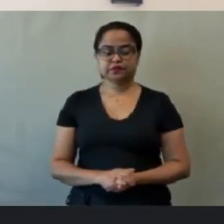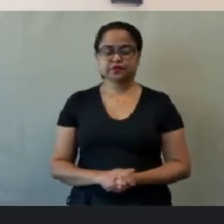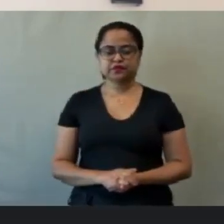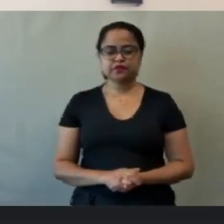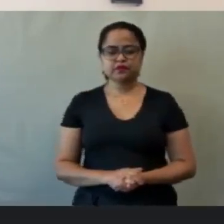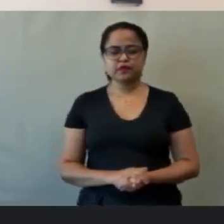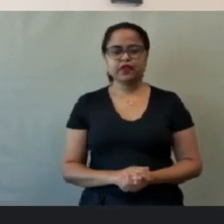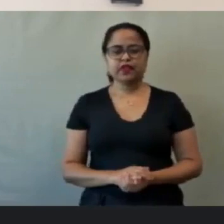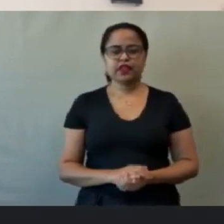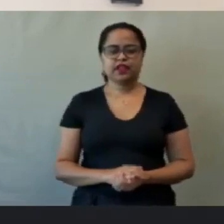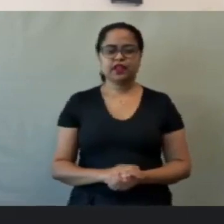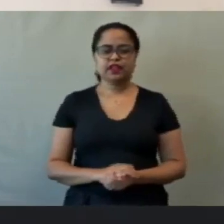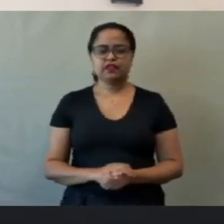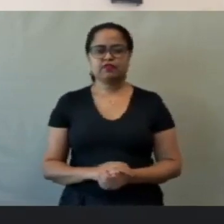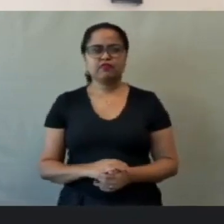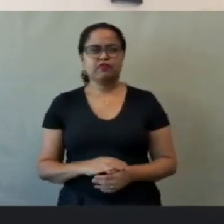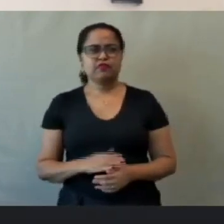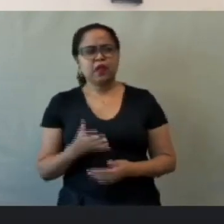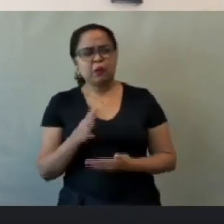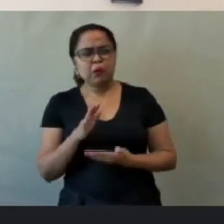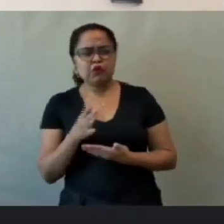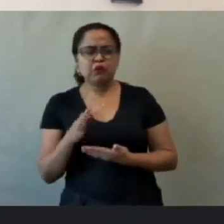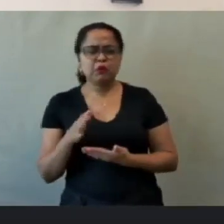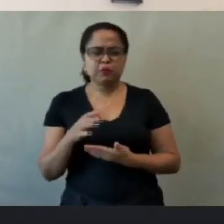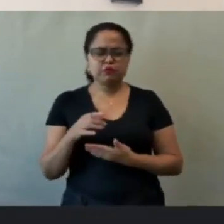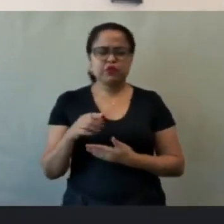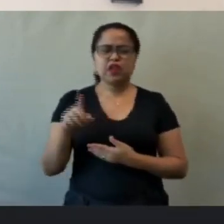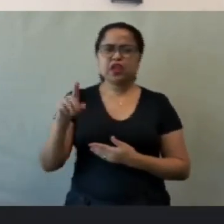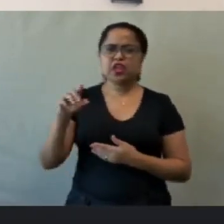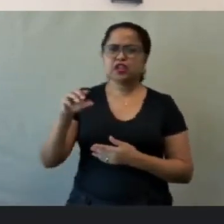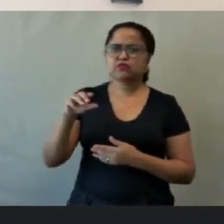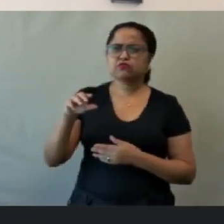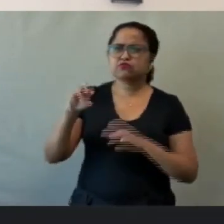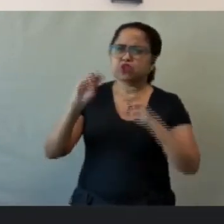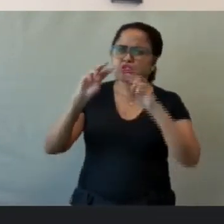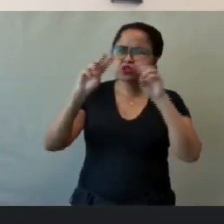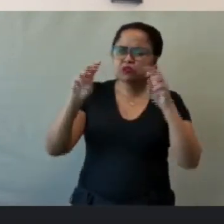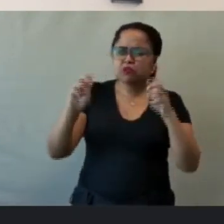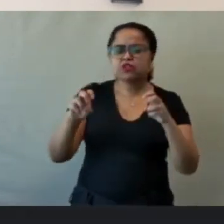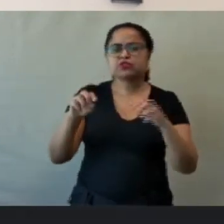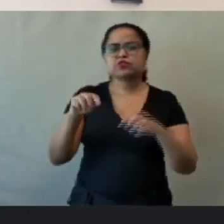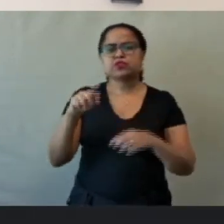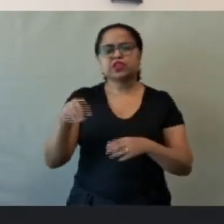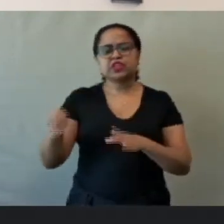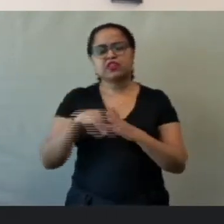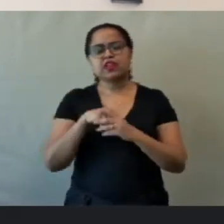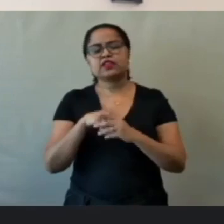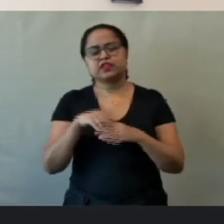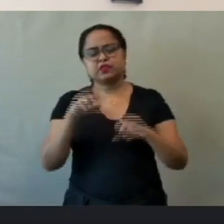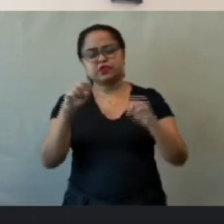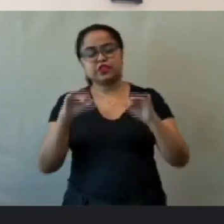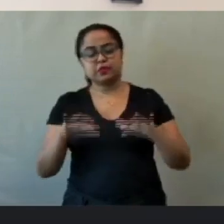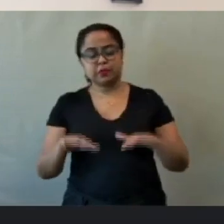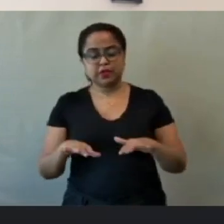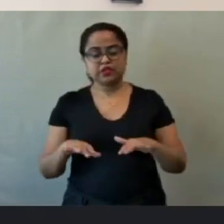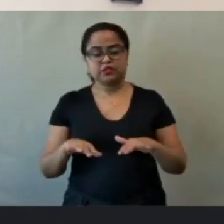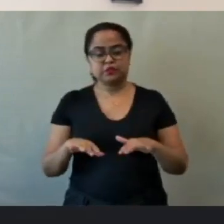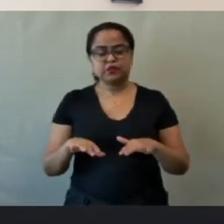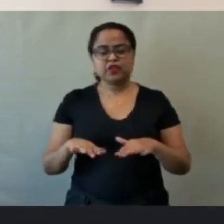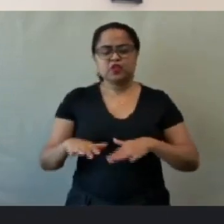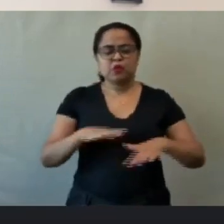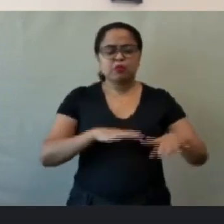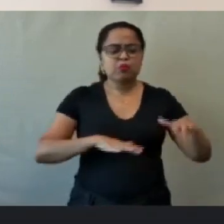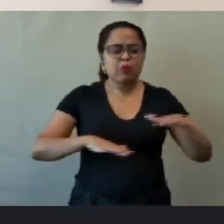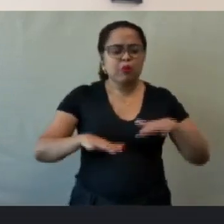era mais ou menos isso que eu queria trazer aqui como elementos dentro desse Plano Nacional e da necessidade que nós temos de uma mobilização gigante,